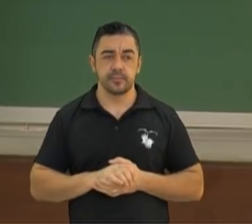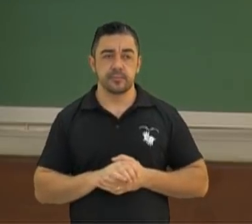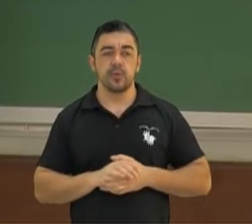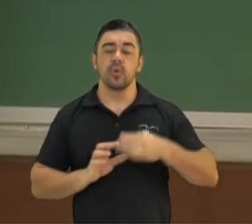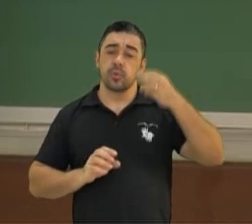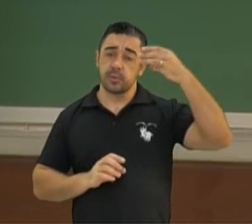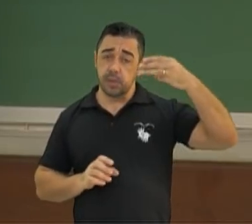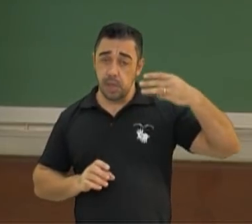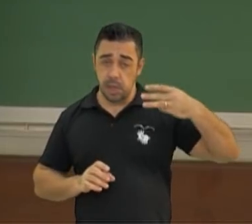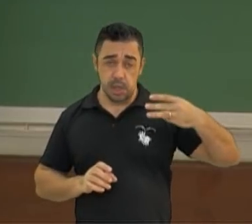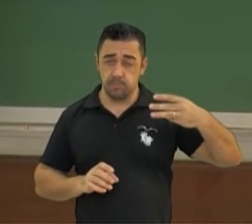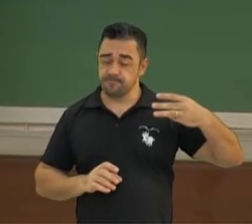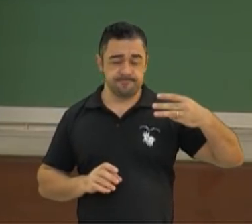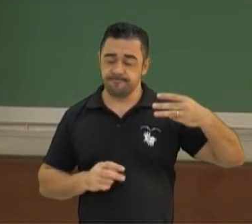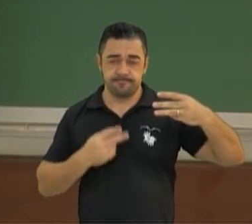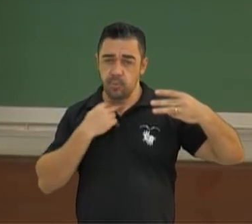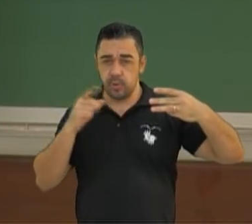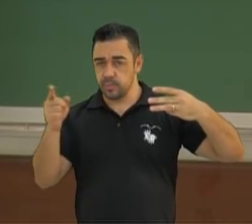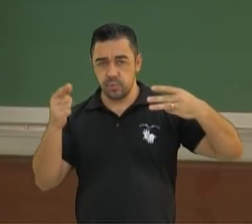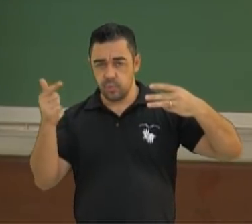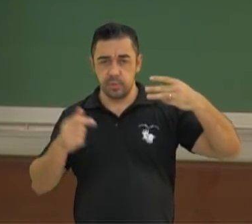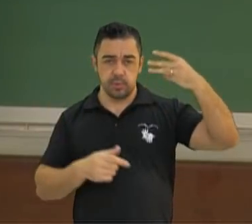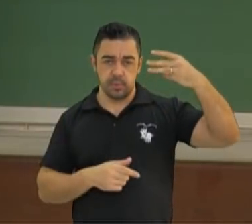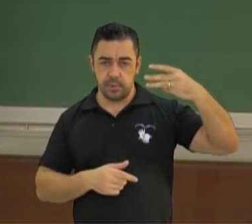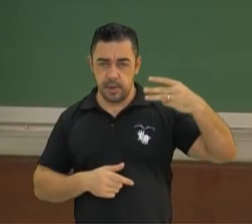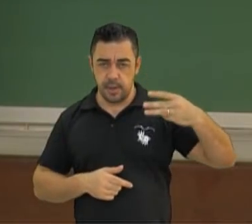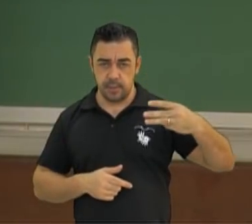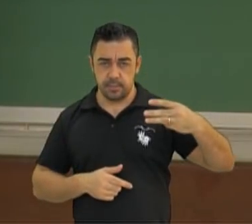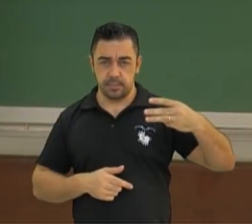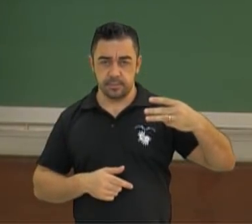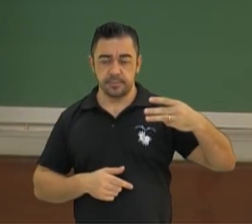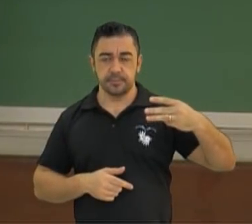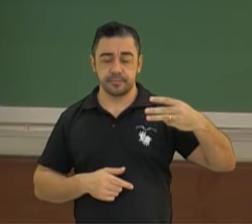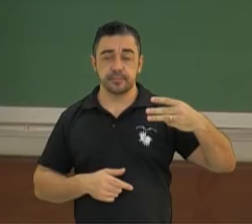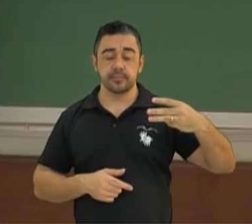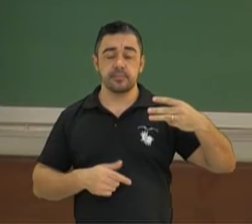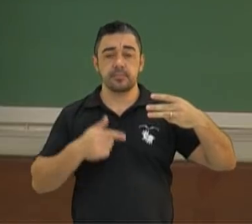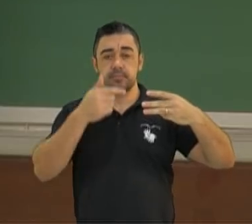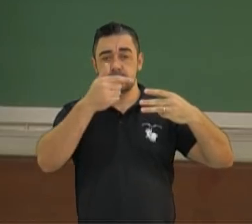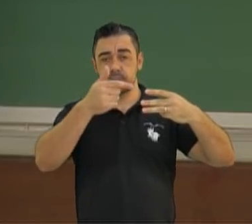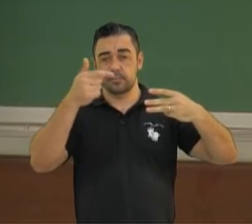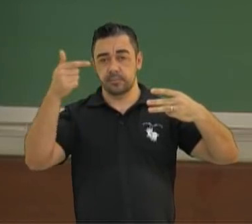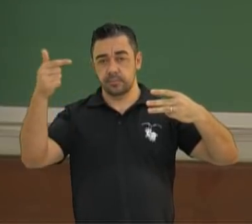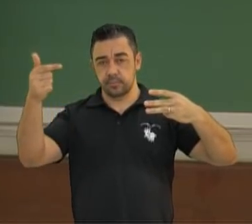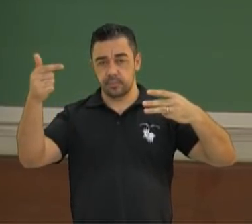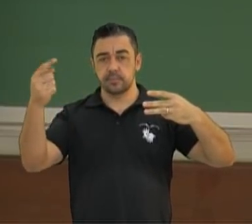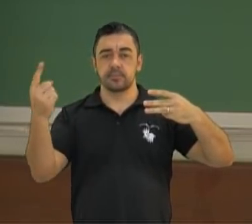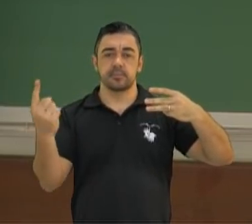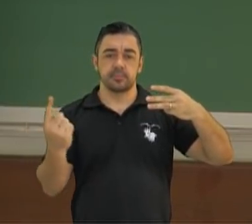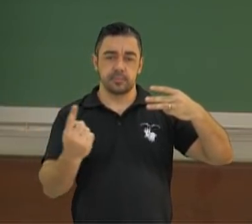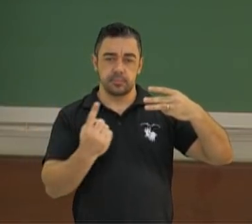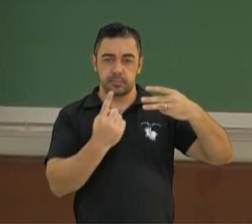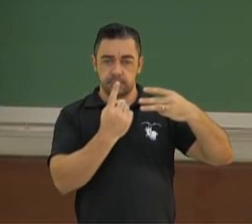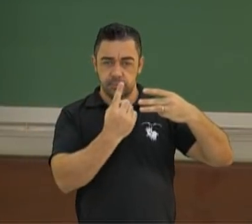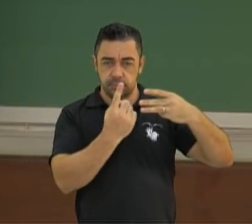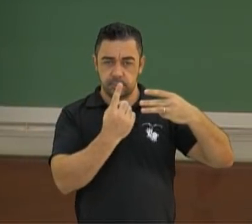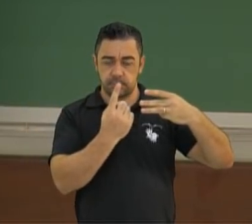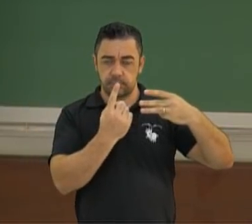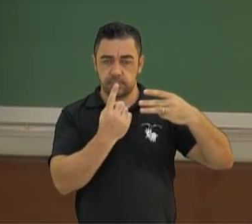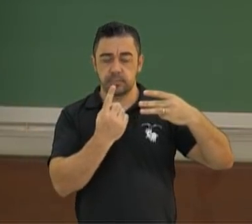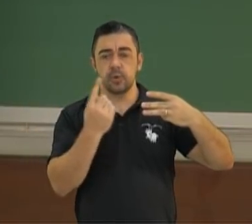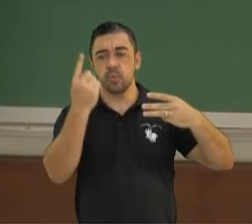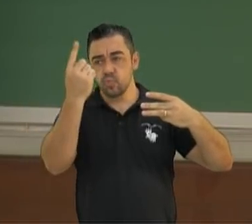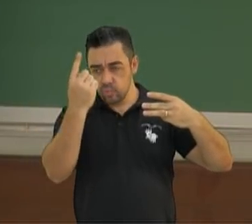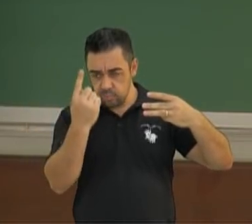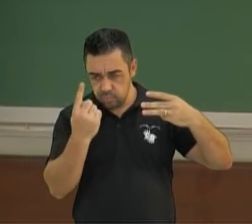O 3 não é divisível por 2, então eu simplesmente abaixo ele. O 2 é divisível por 2, que vai